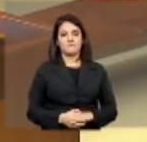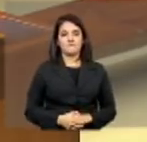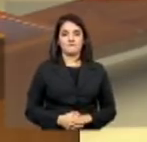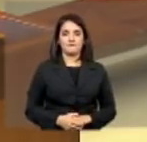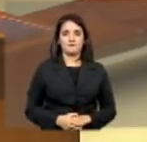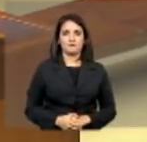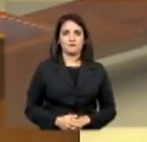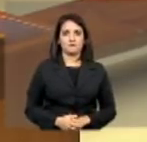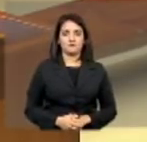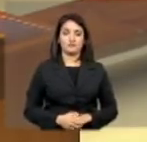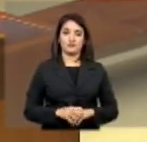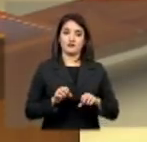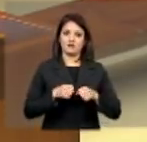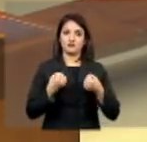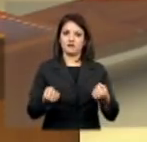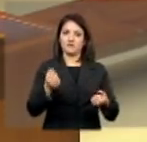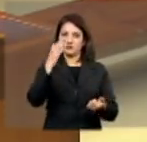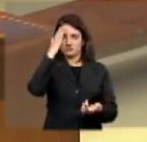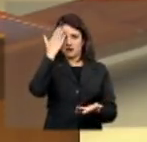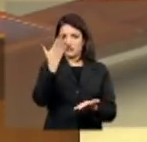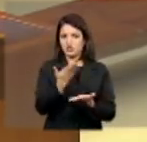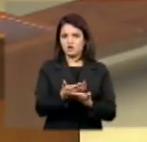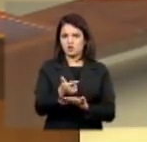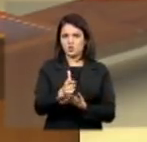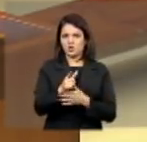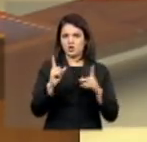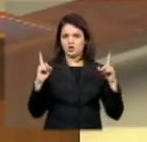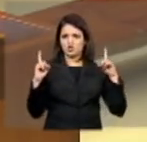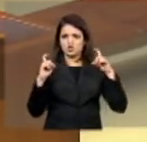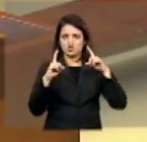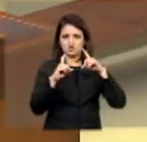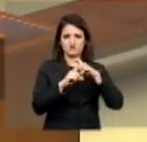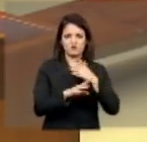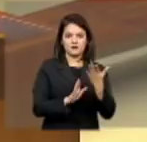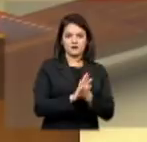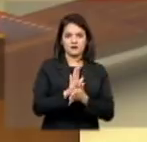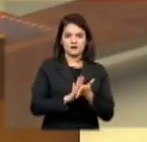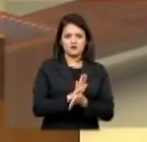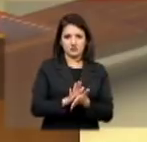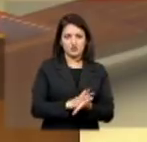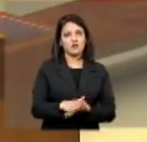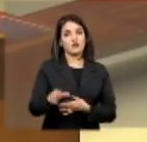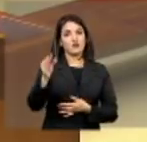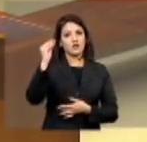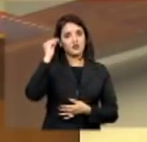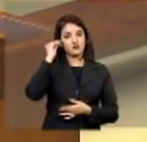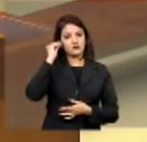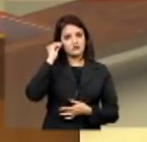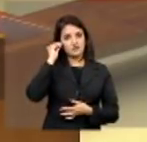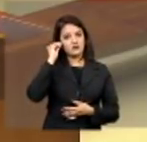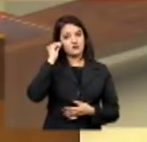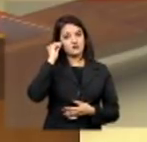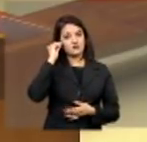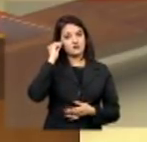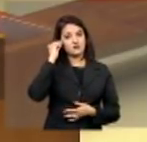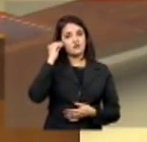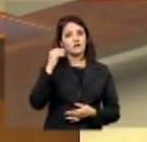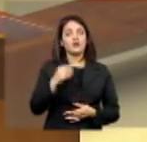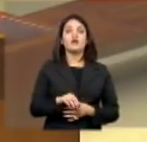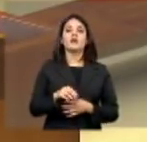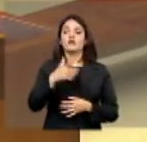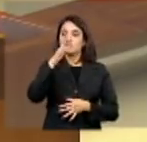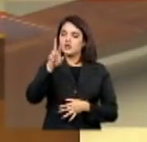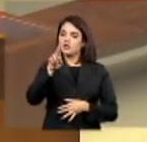acredita que não há qualquer dificuldade ao entender que os réus não colaboradores devem